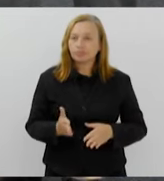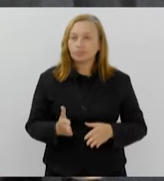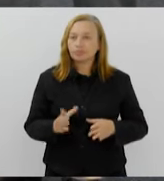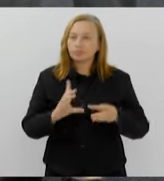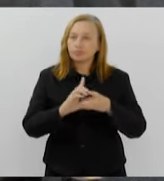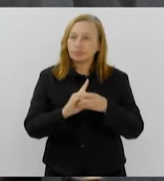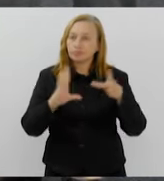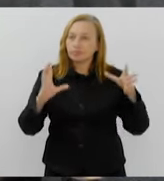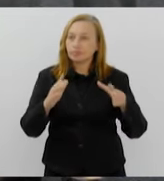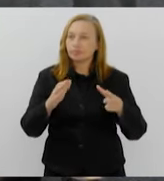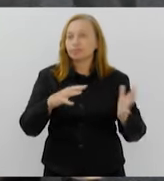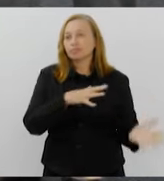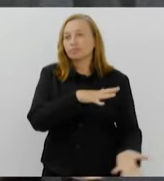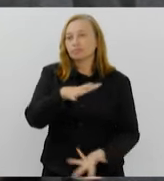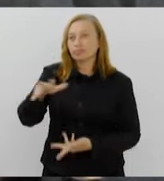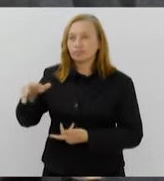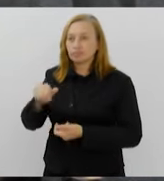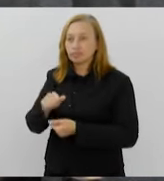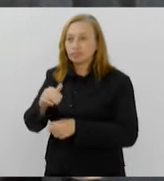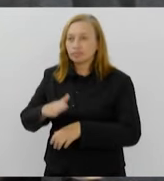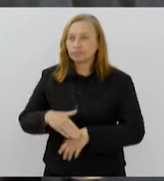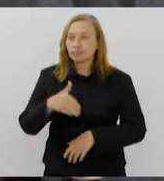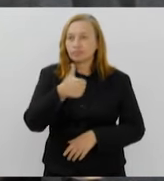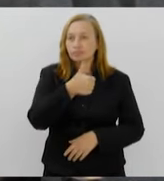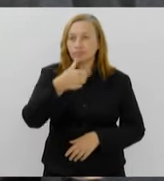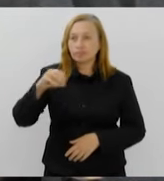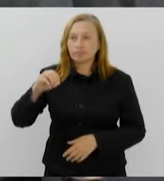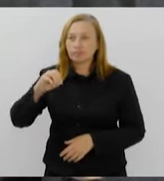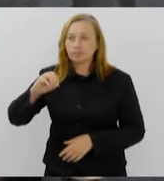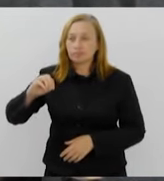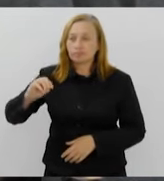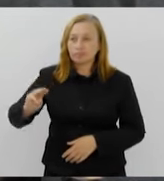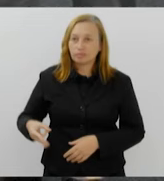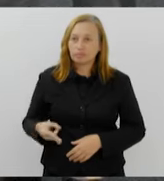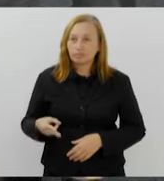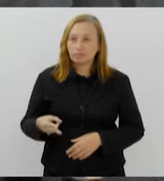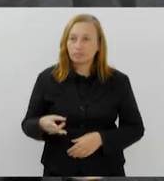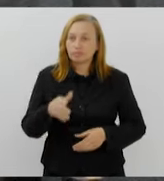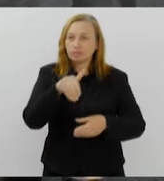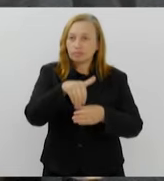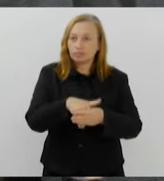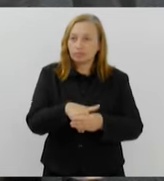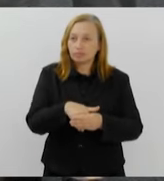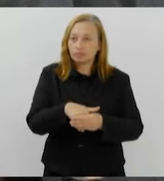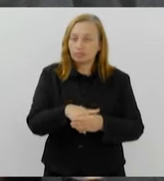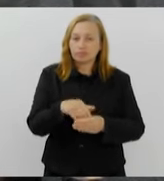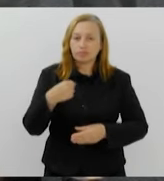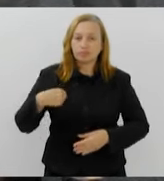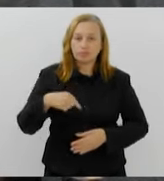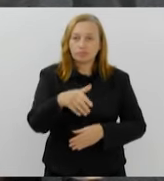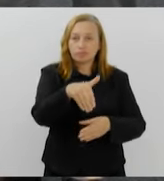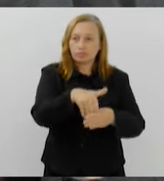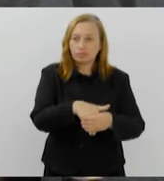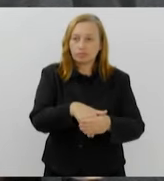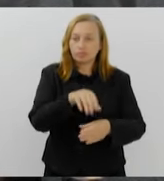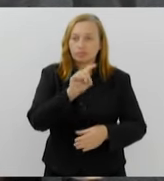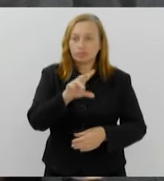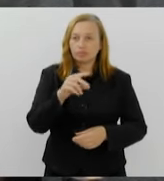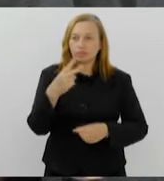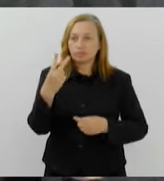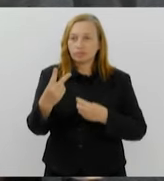democracias do mundo com mais de 100 milhões de eleitores comparecendo as urnas a cada do